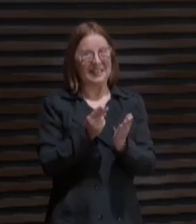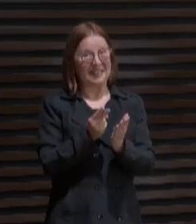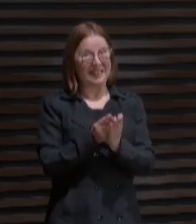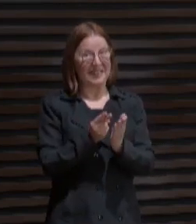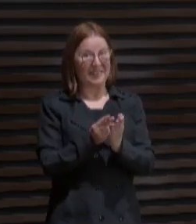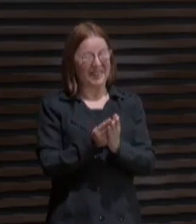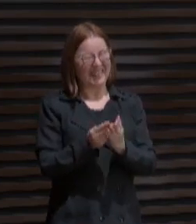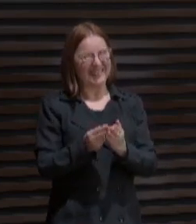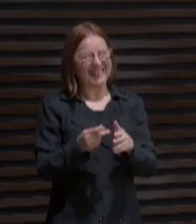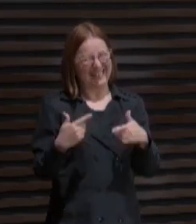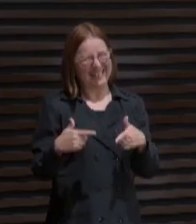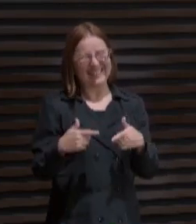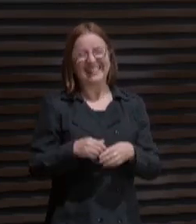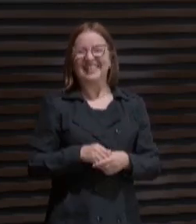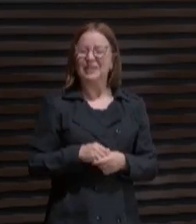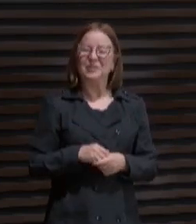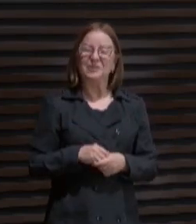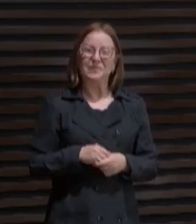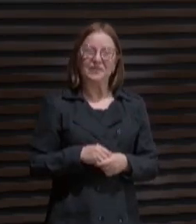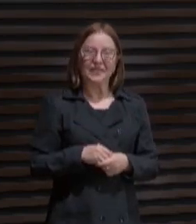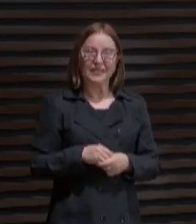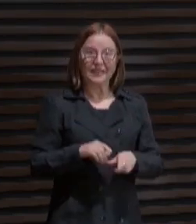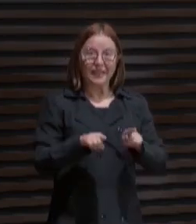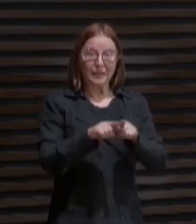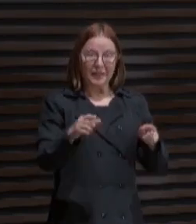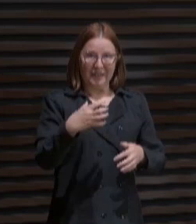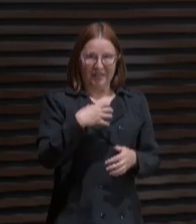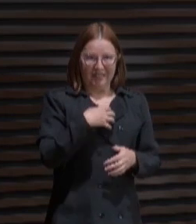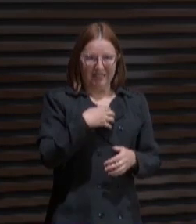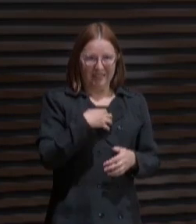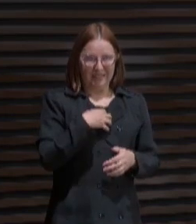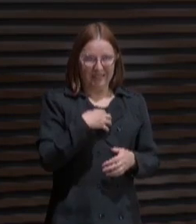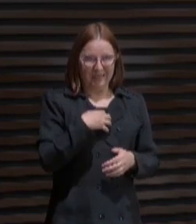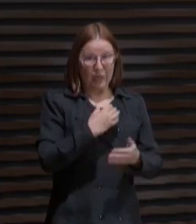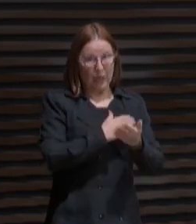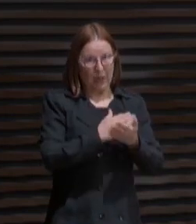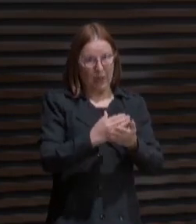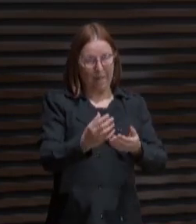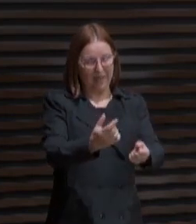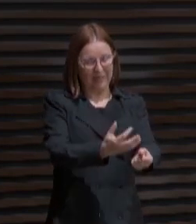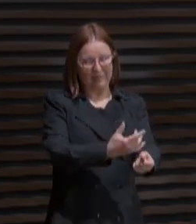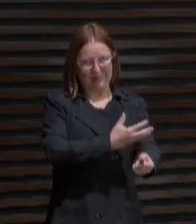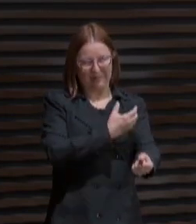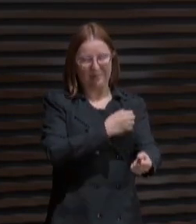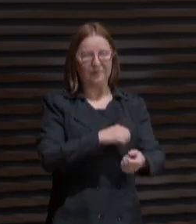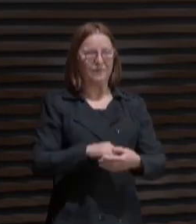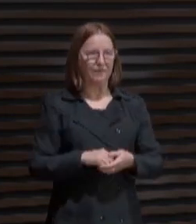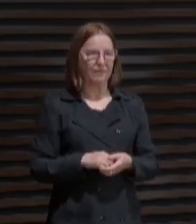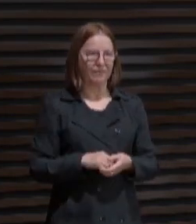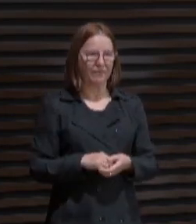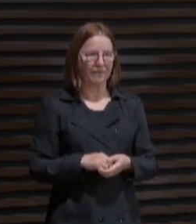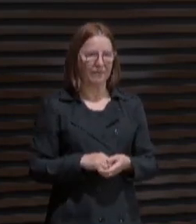Melhor assim. Mas o sentimento, ele nasce da emoção. A emoção, ela é da ordem